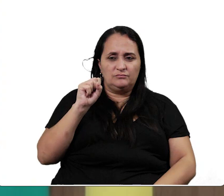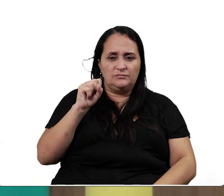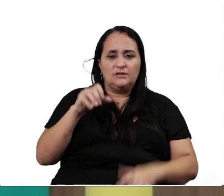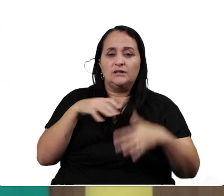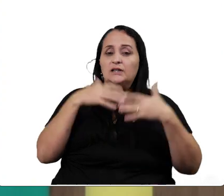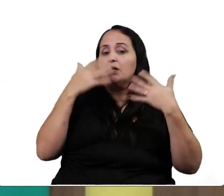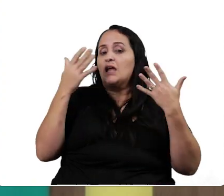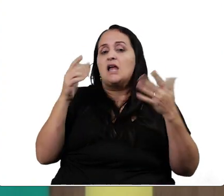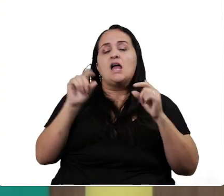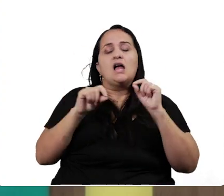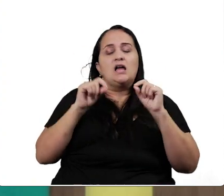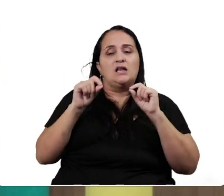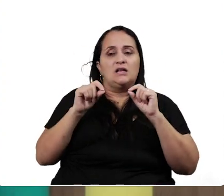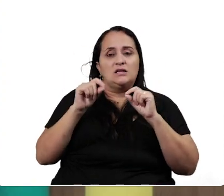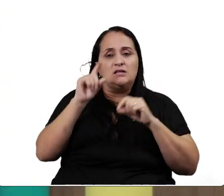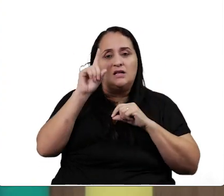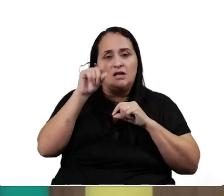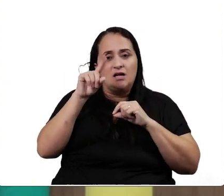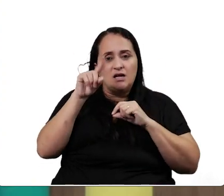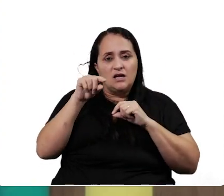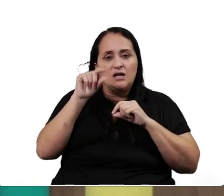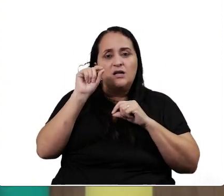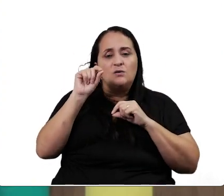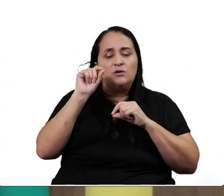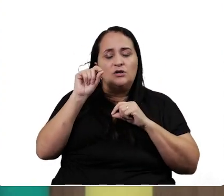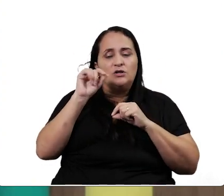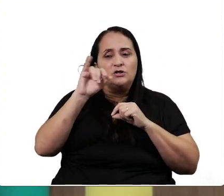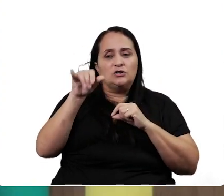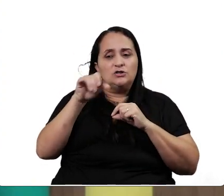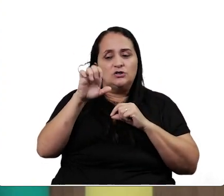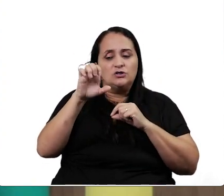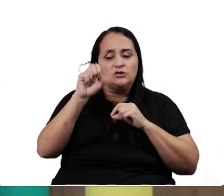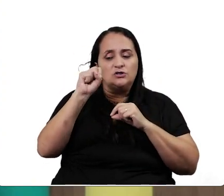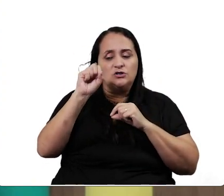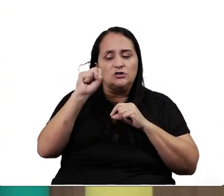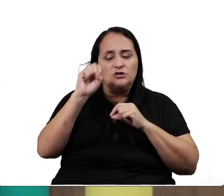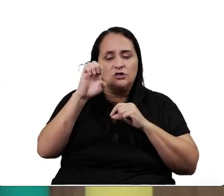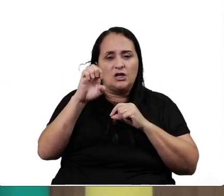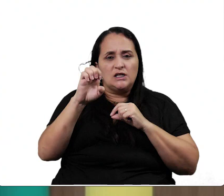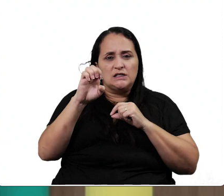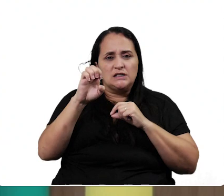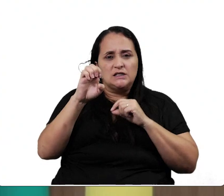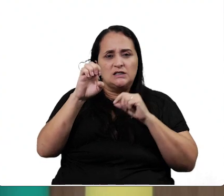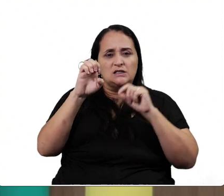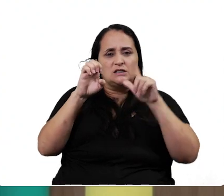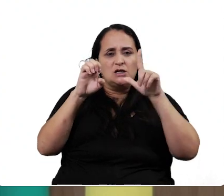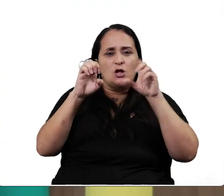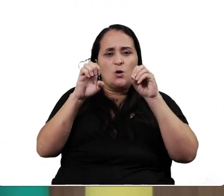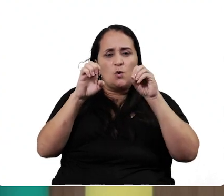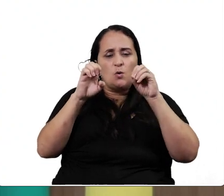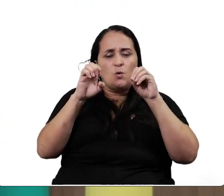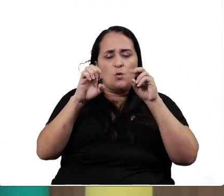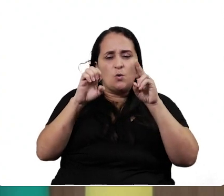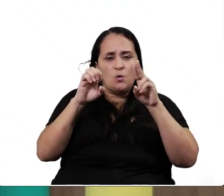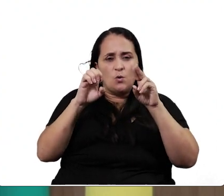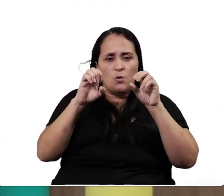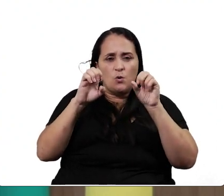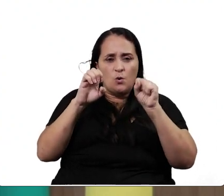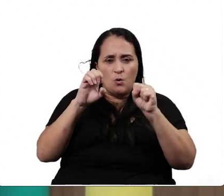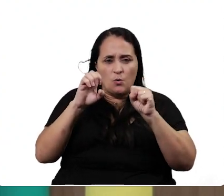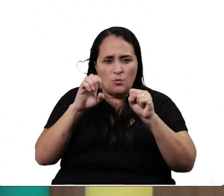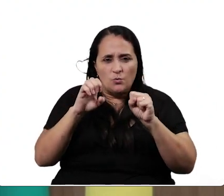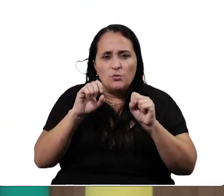justamente o americano, Jesse Owens. Então, esse primeiro rival aqui está